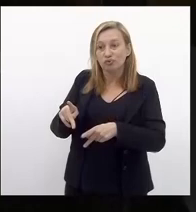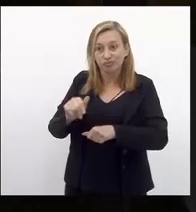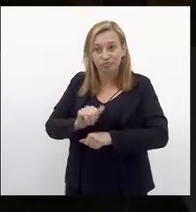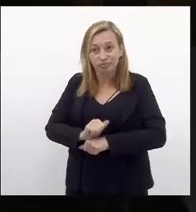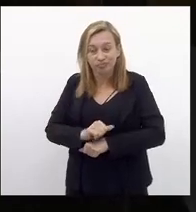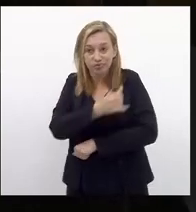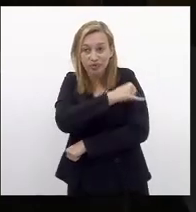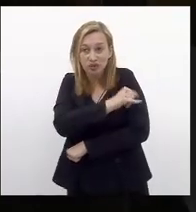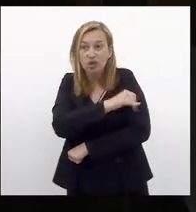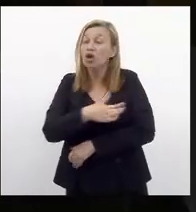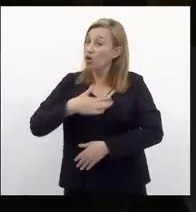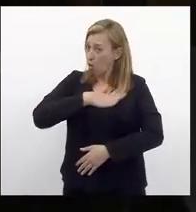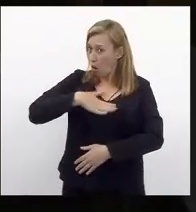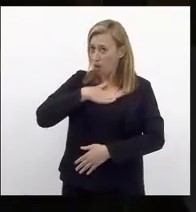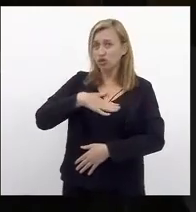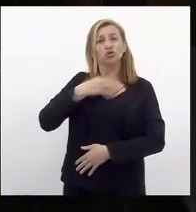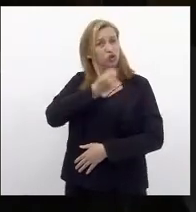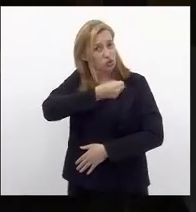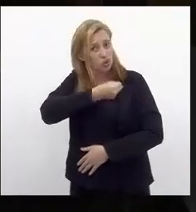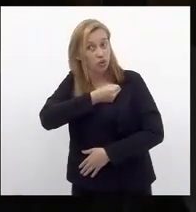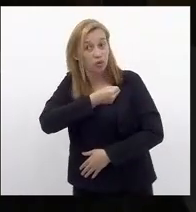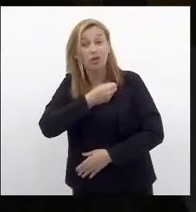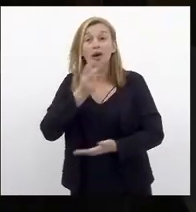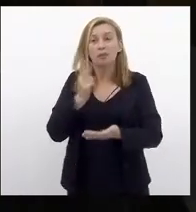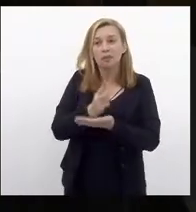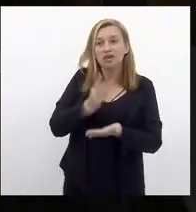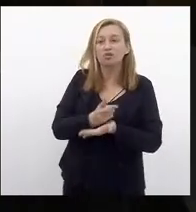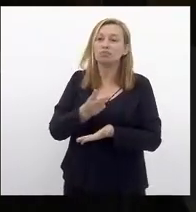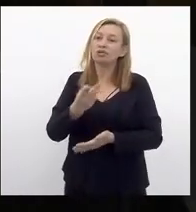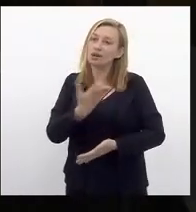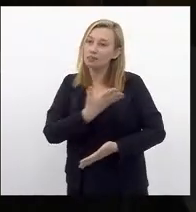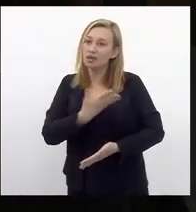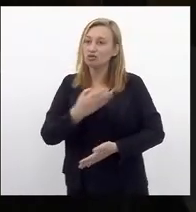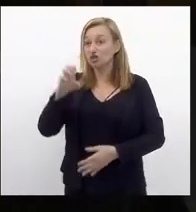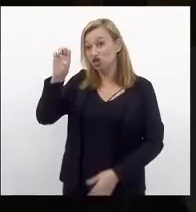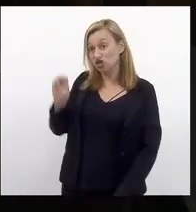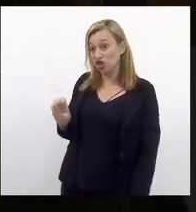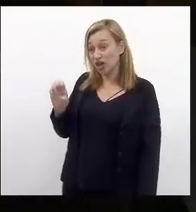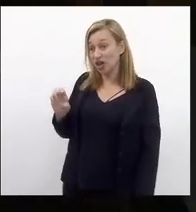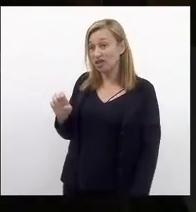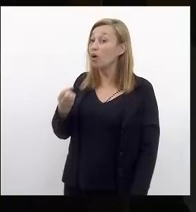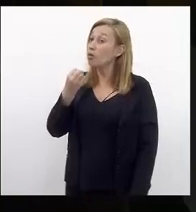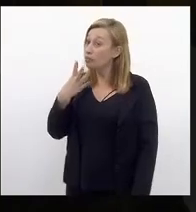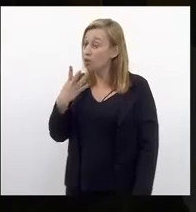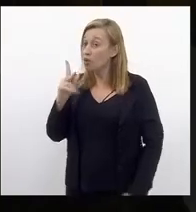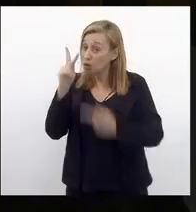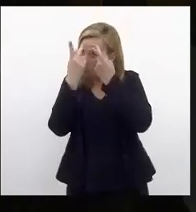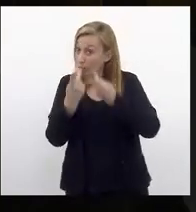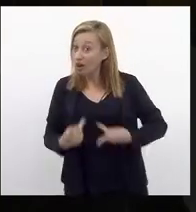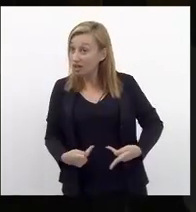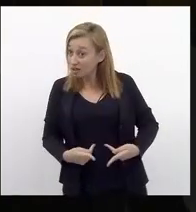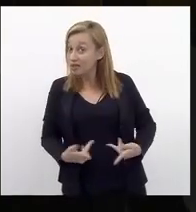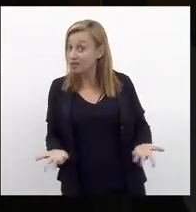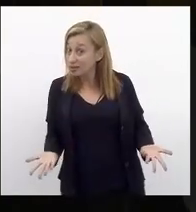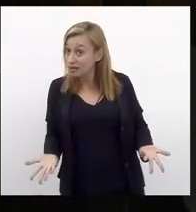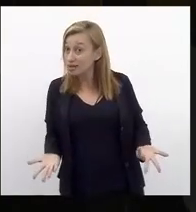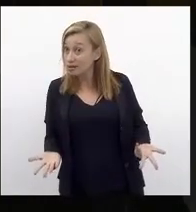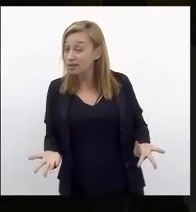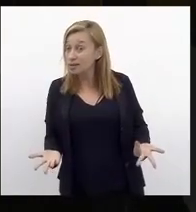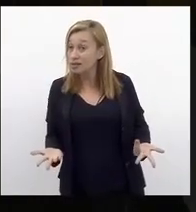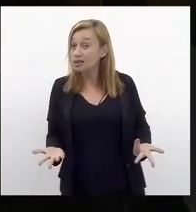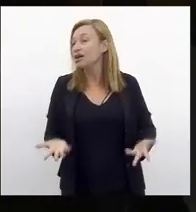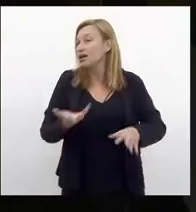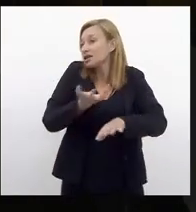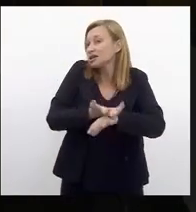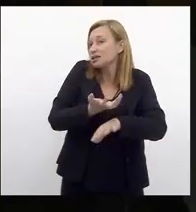Eu gosto muito de números Apesar que meus colegas de esquerda são muito bons e humanas de